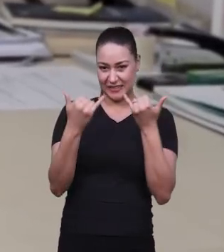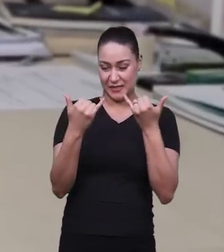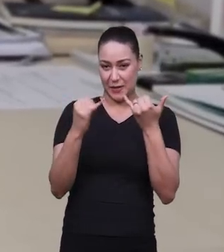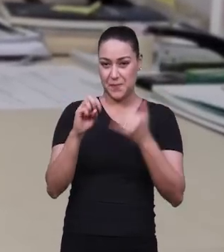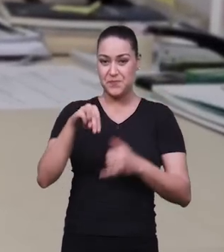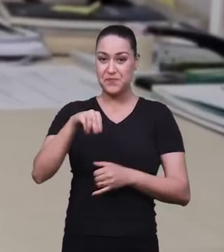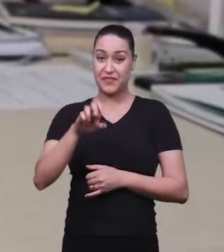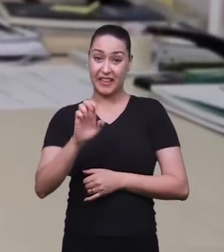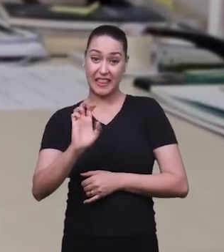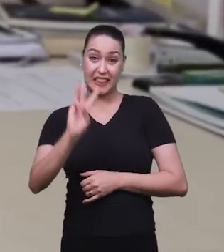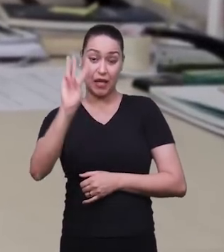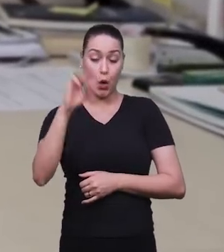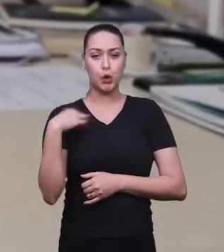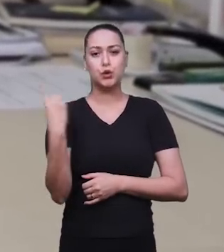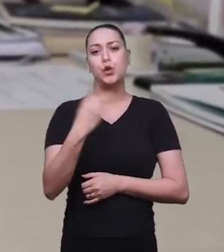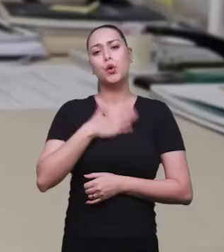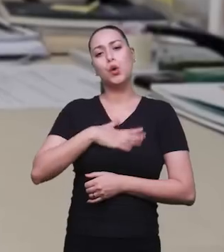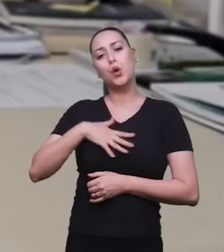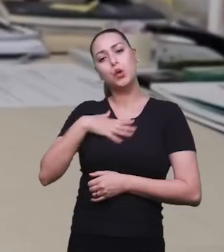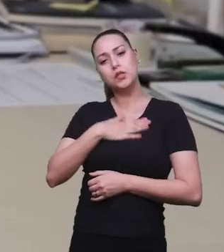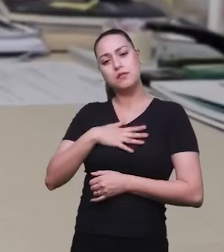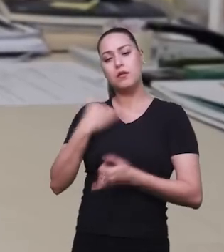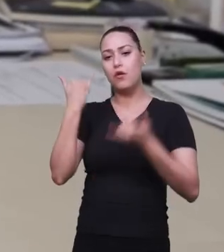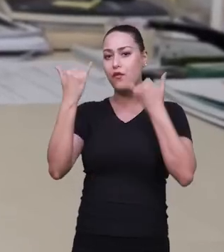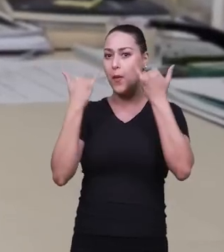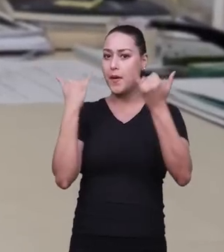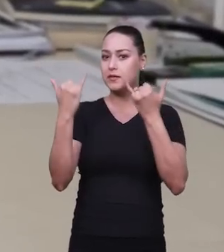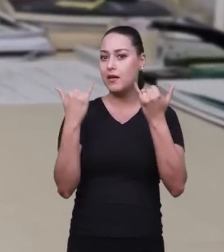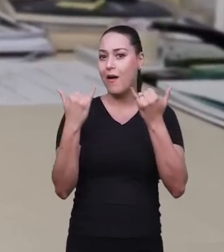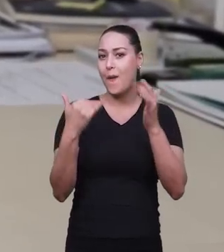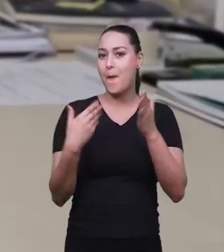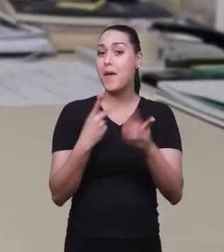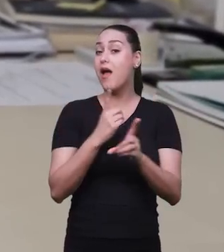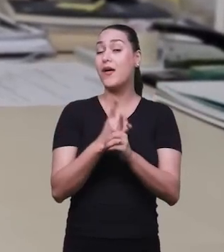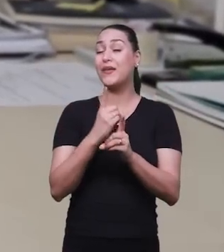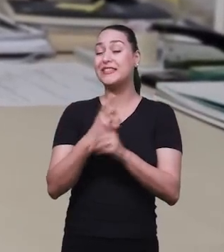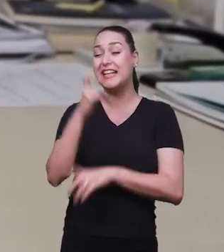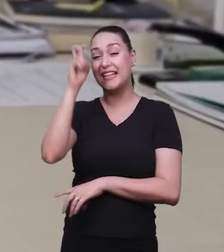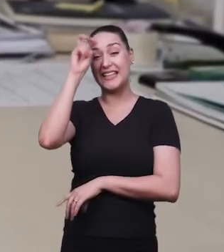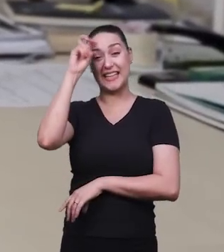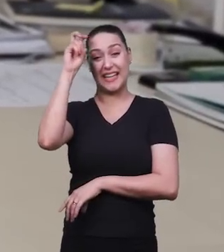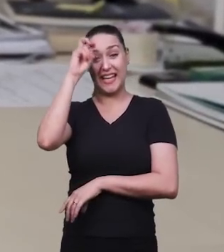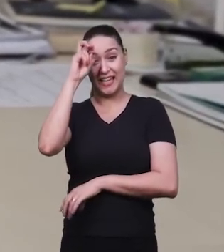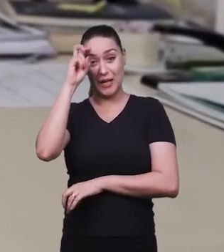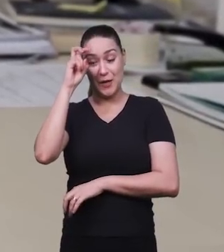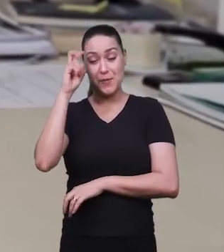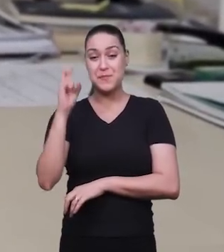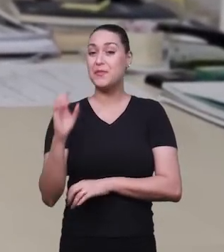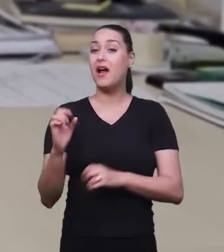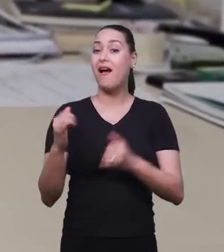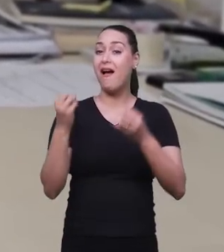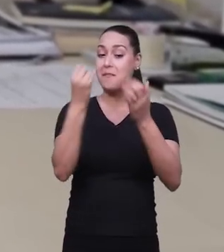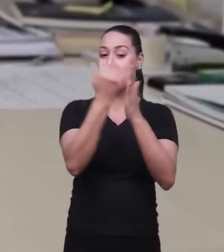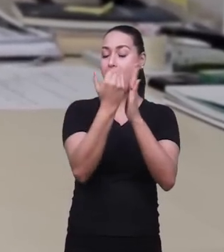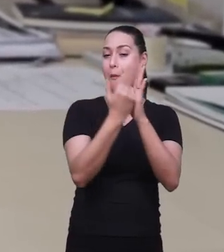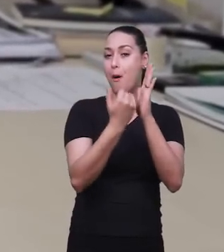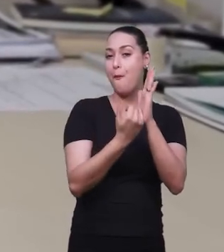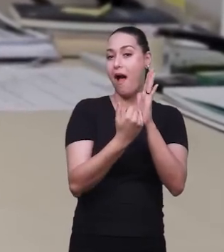News. Para nós é sempre uma satisfação nos encontrarmos aqui às quintas-feiras para anunciar as grandes coisas que o Senhor tem